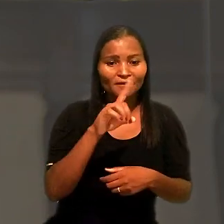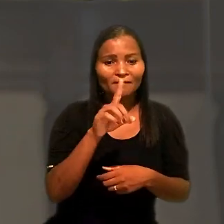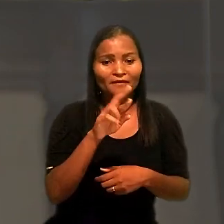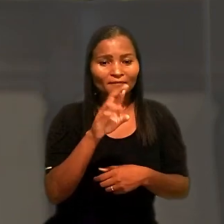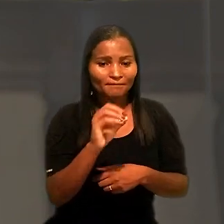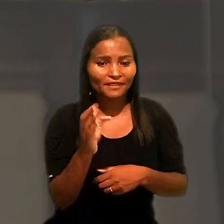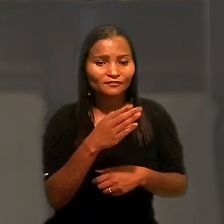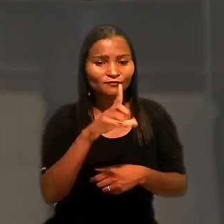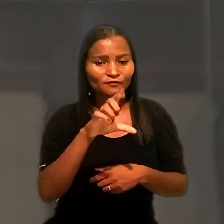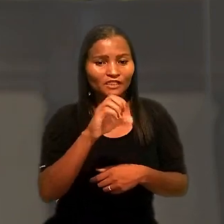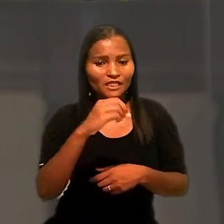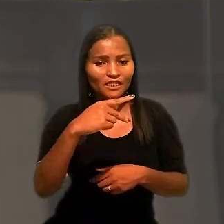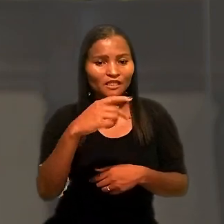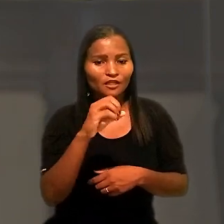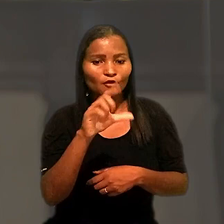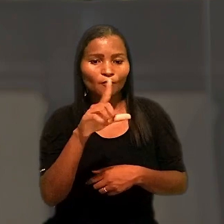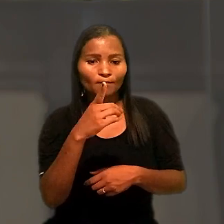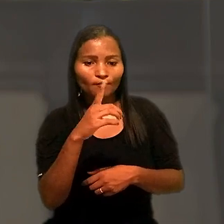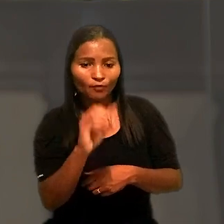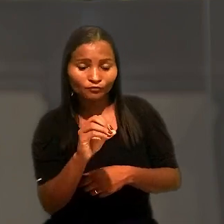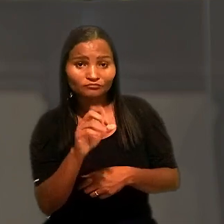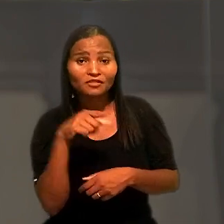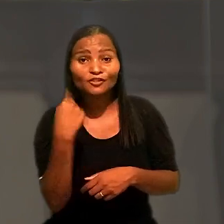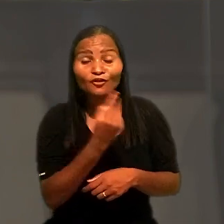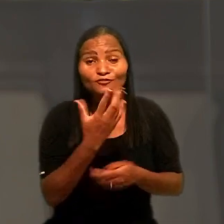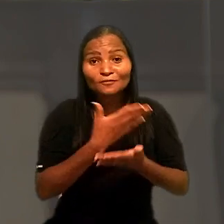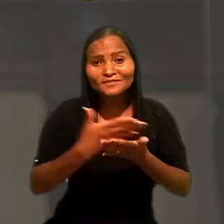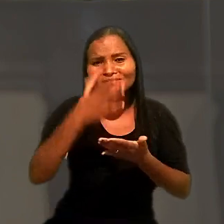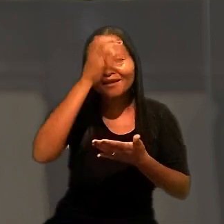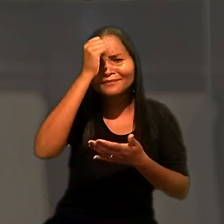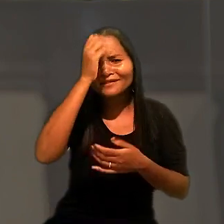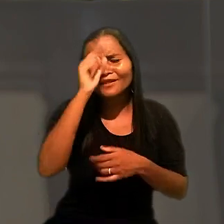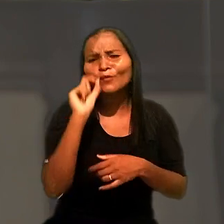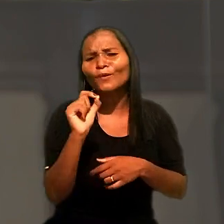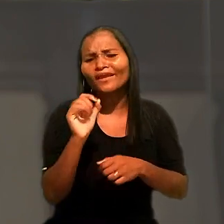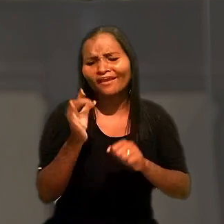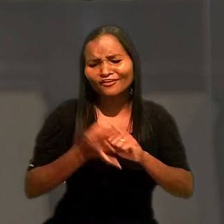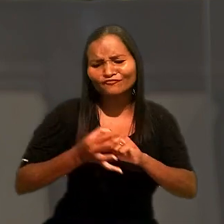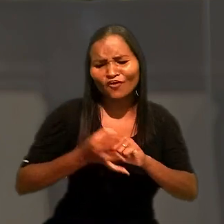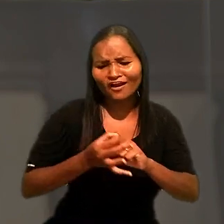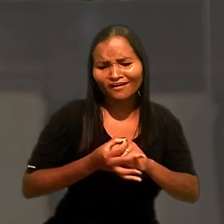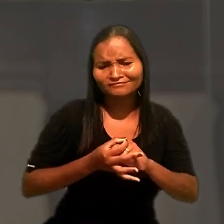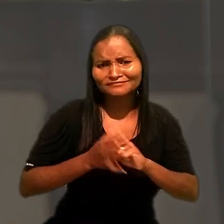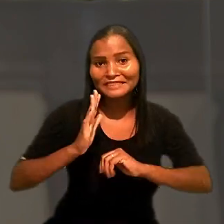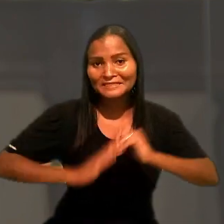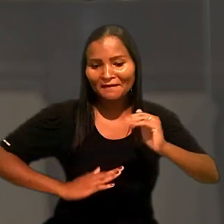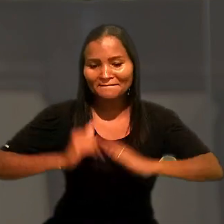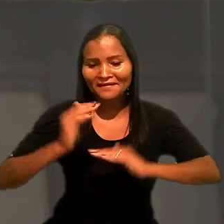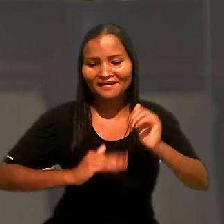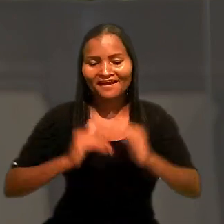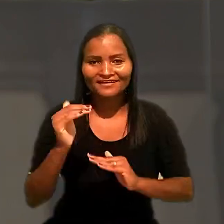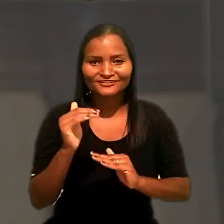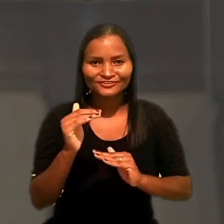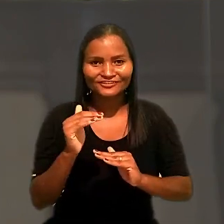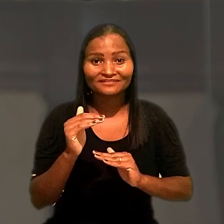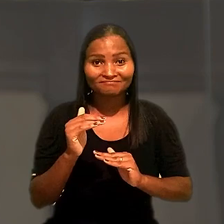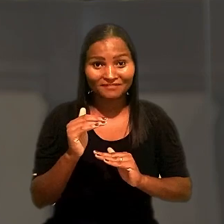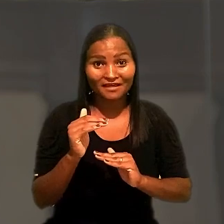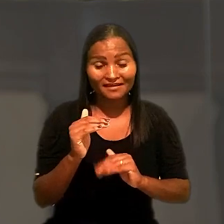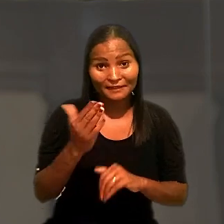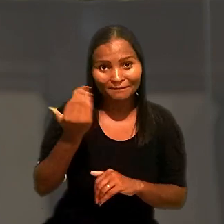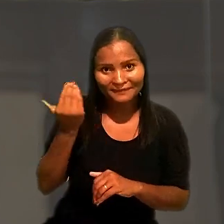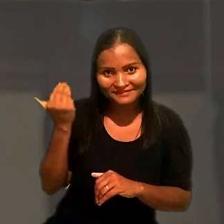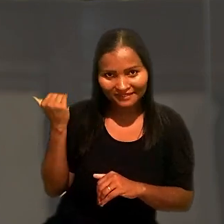nós começamos a aprender o que era o direito na prática. Né? E